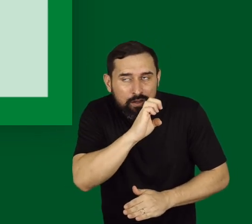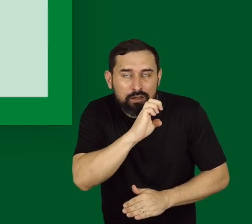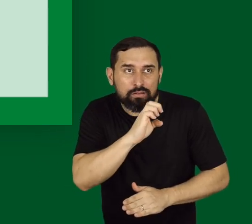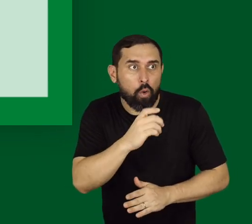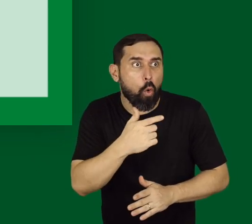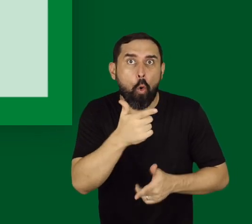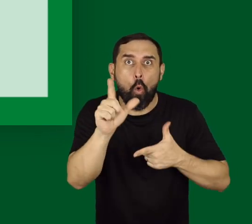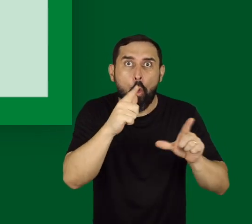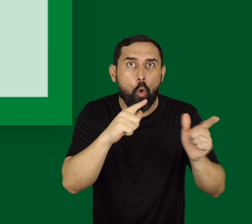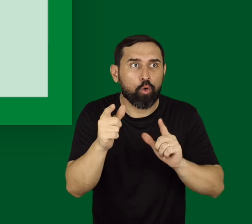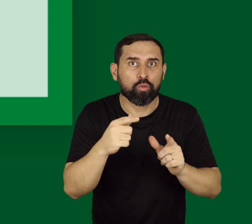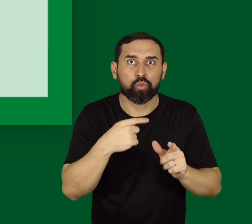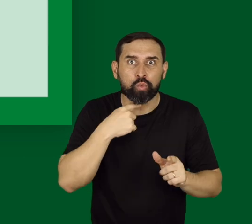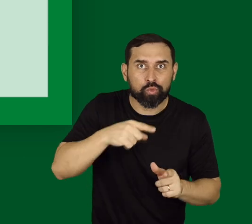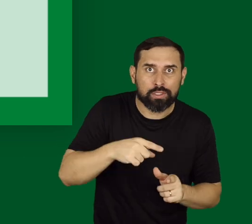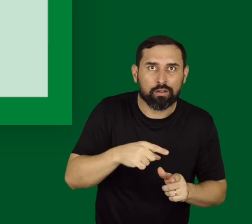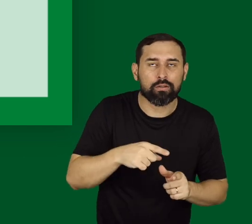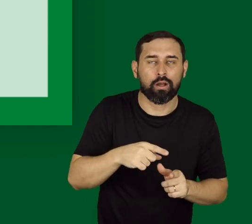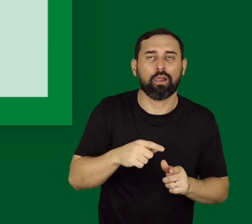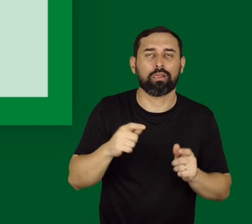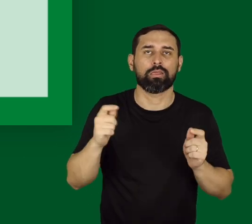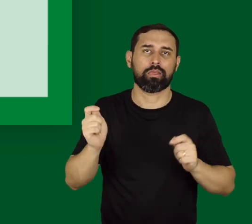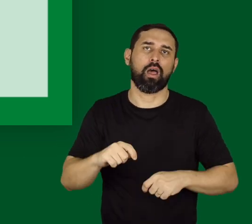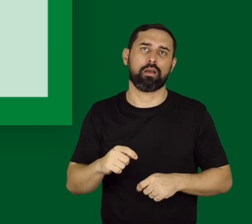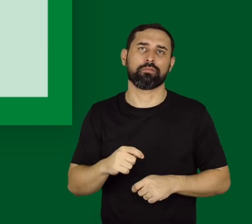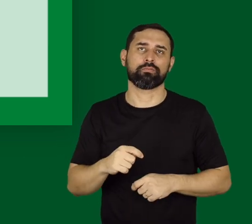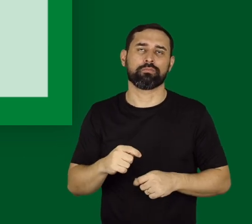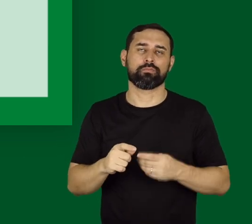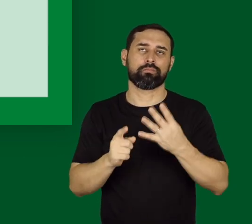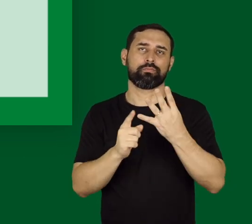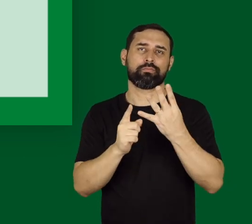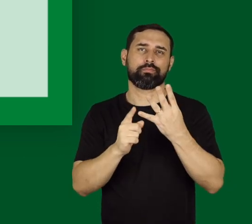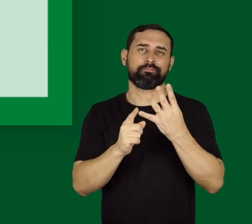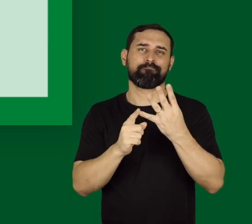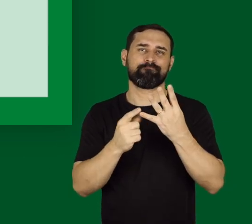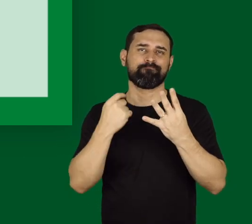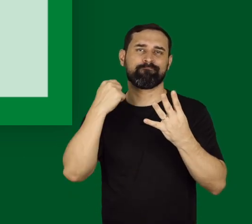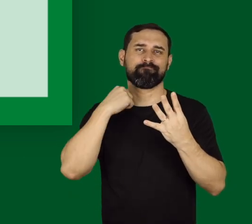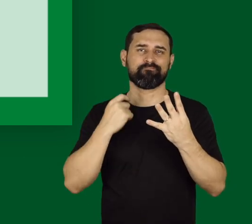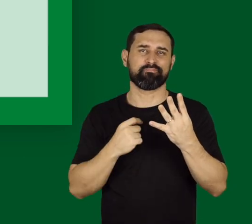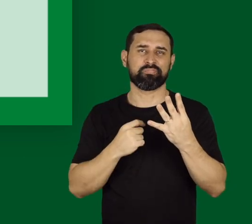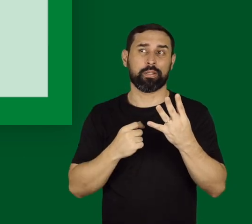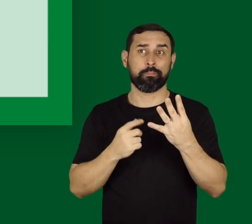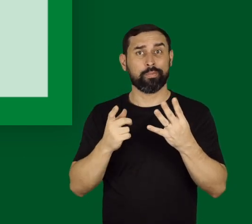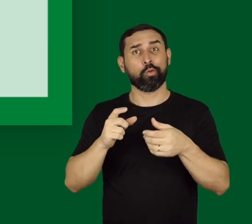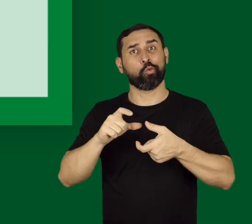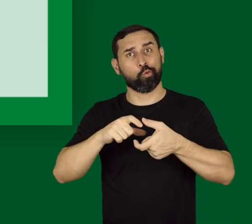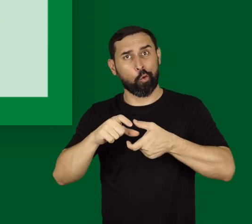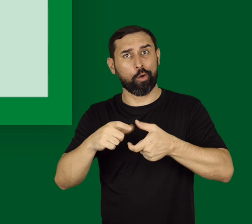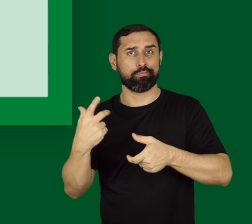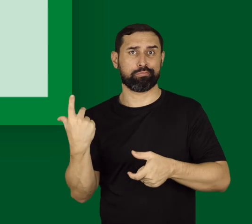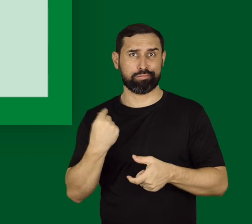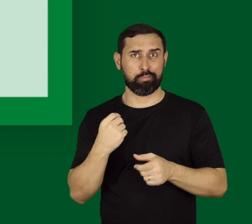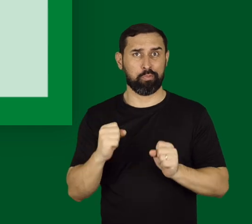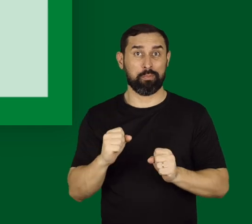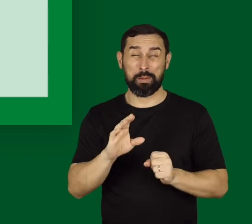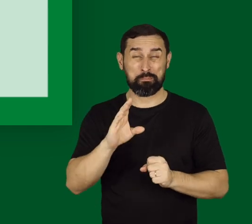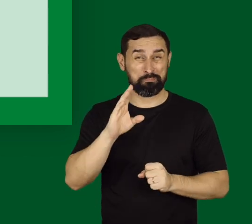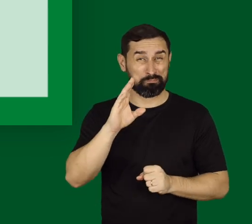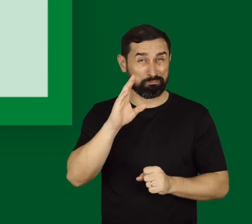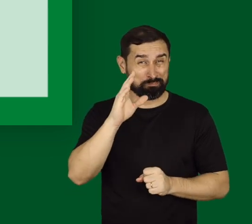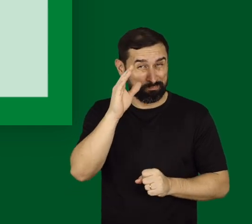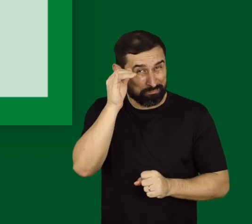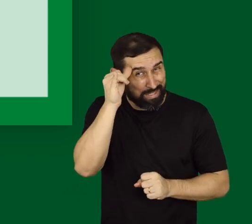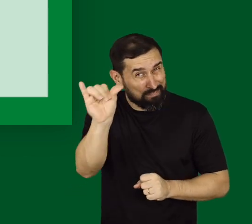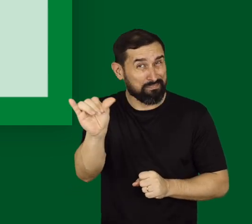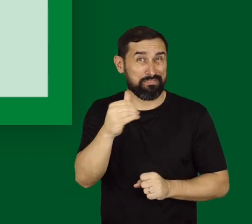de emergência que você não tem de jeito nenhum o que fazer. E aí, no caso, você pode fazer algumas drogas pelo tubo, mas a